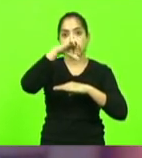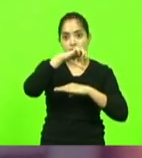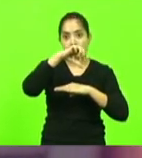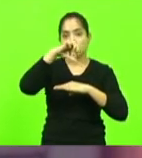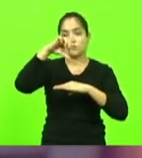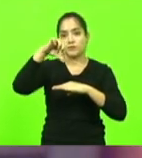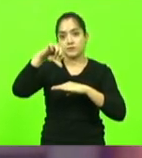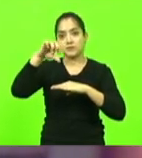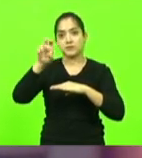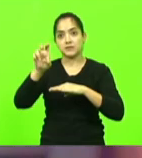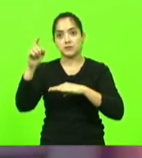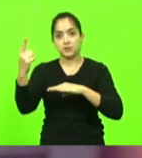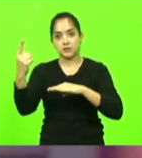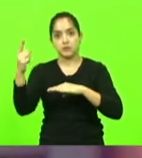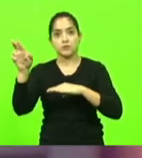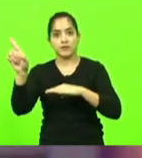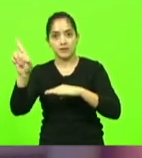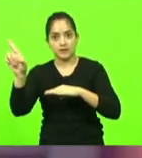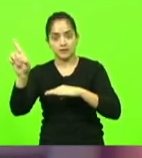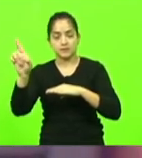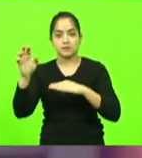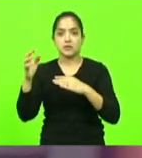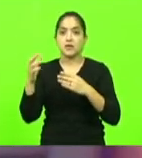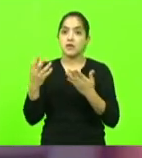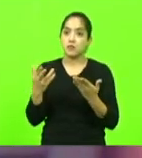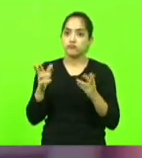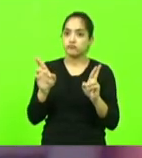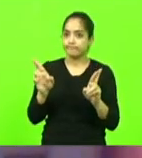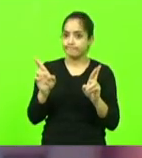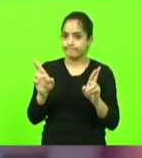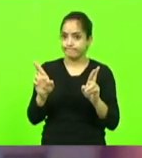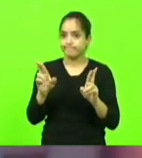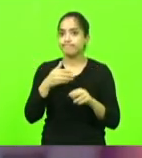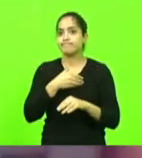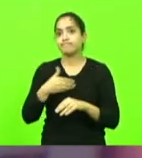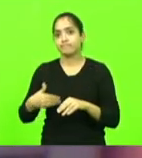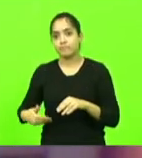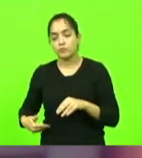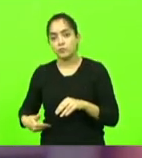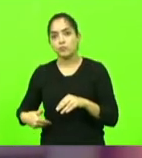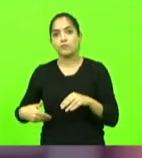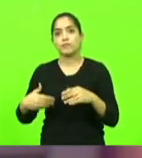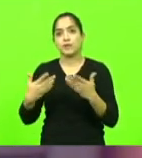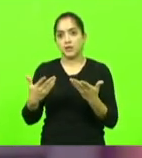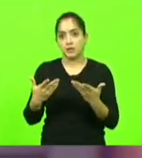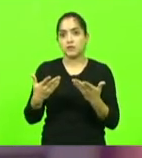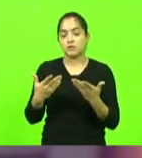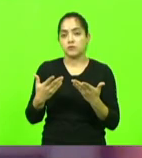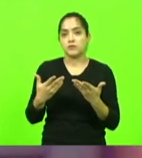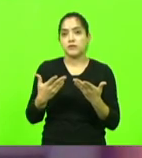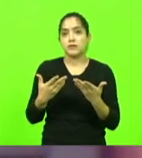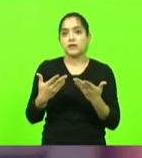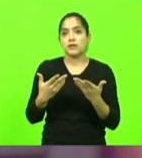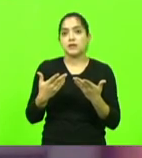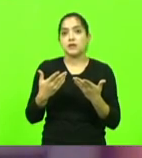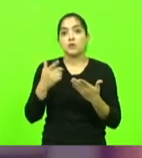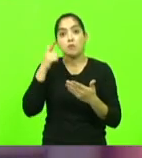9.951. O que eu espero, sinceramente, é que o governo chegue a isso. Mas eu também quero dizer aos